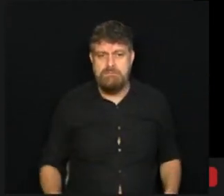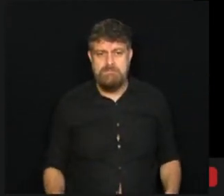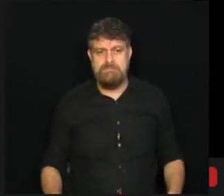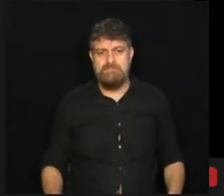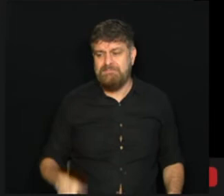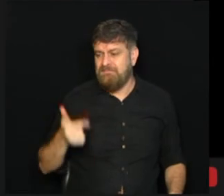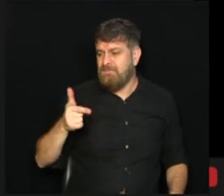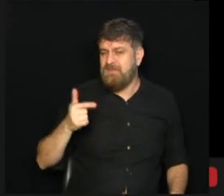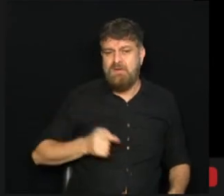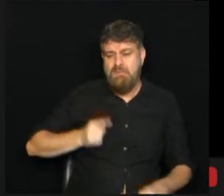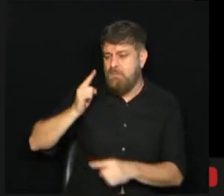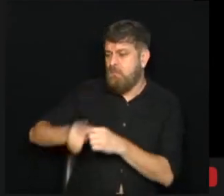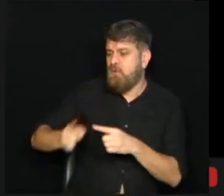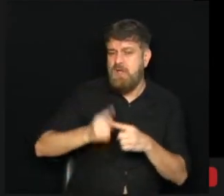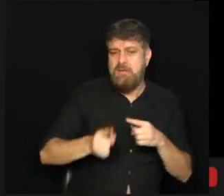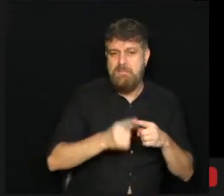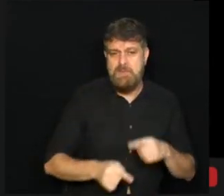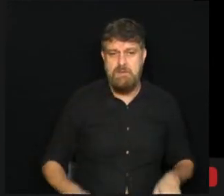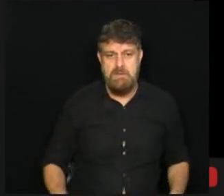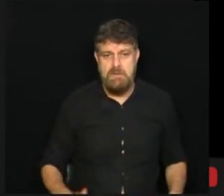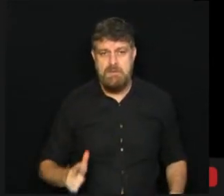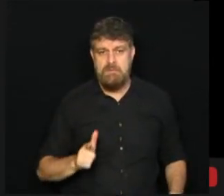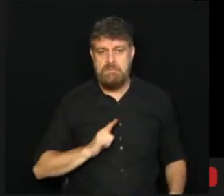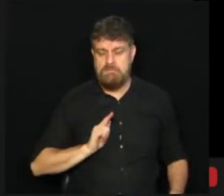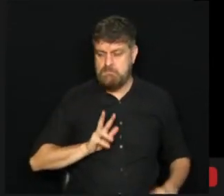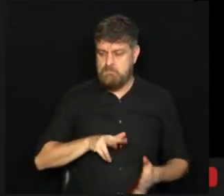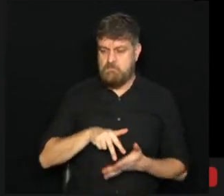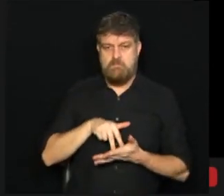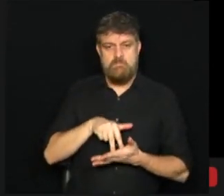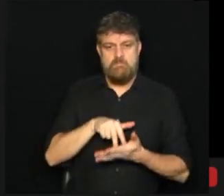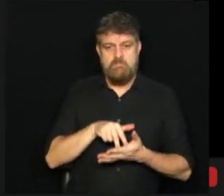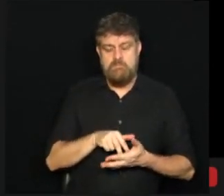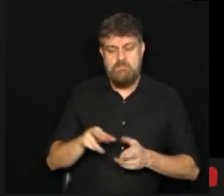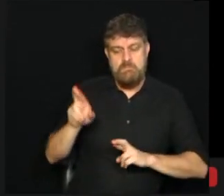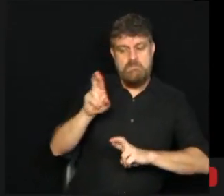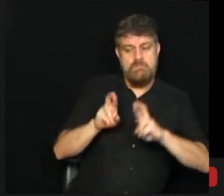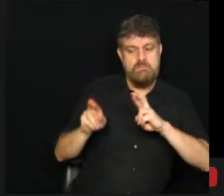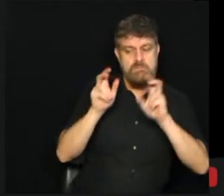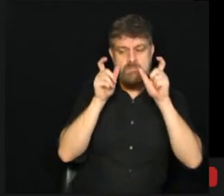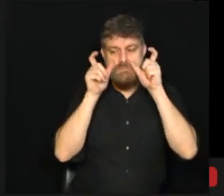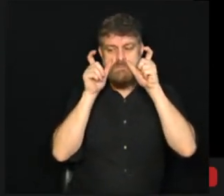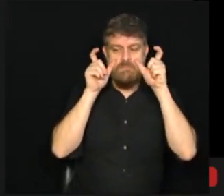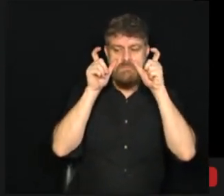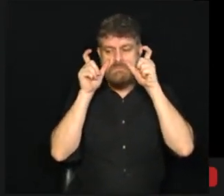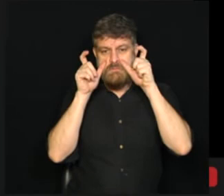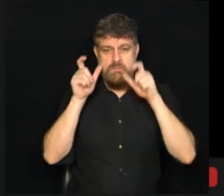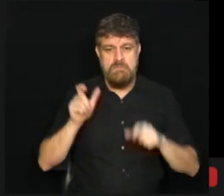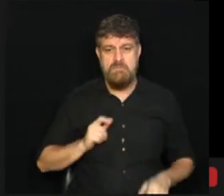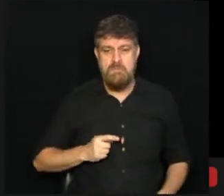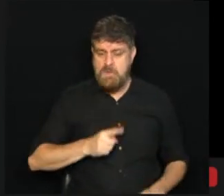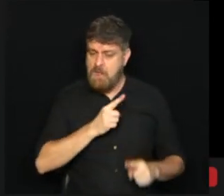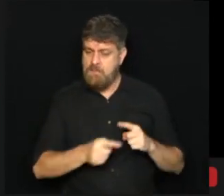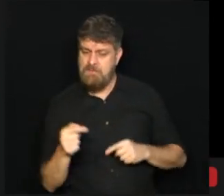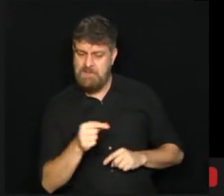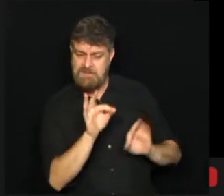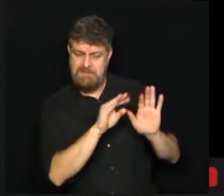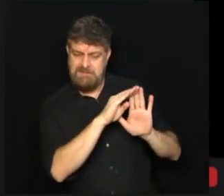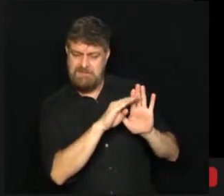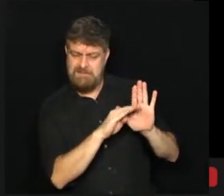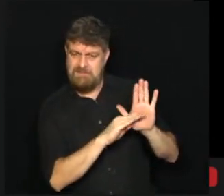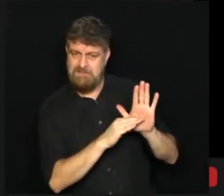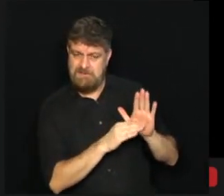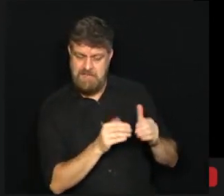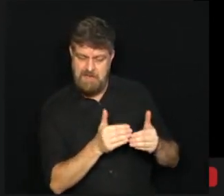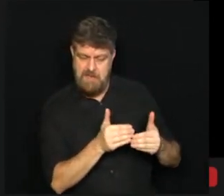como impedir, mas você tem que ser muito vigilante para não permitir que esse processo ande